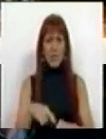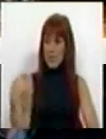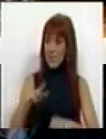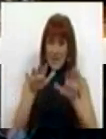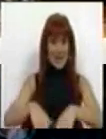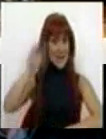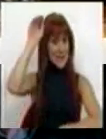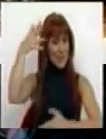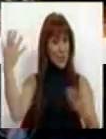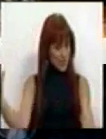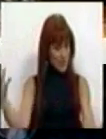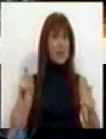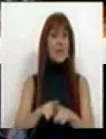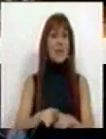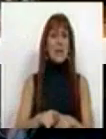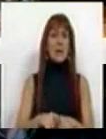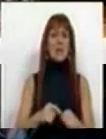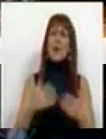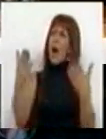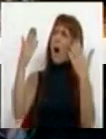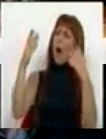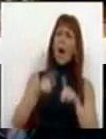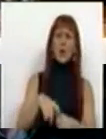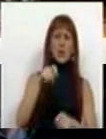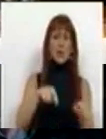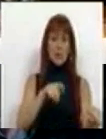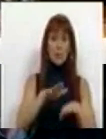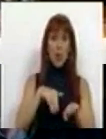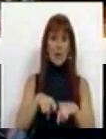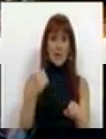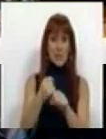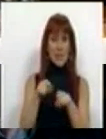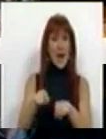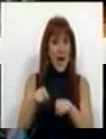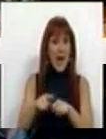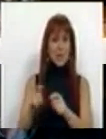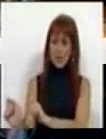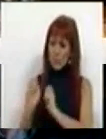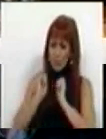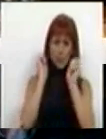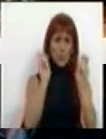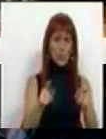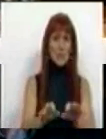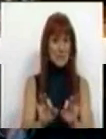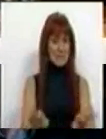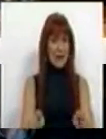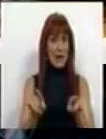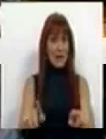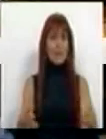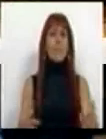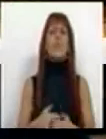presidente da assembleia da república e ser louvado por ter feito esse papel e foi isso um legado que deixou como tal